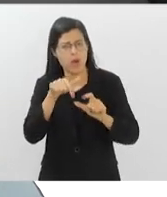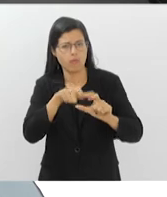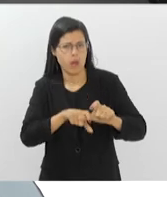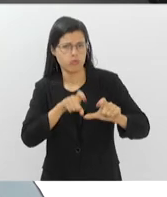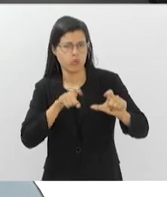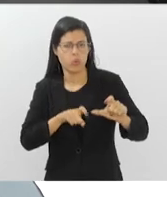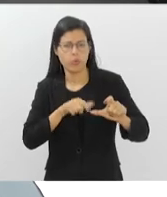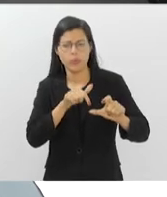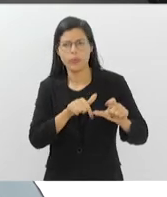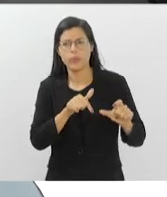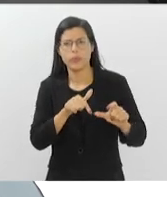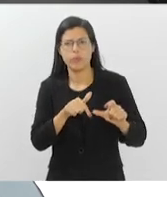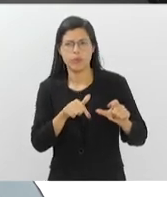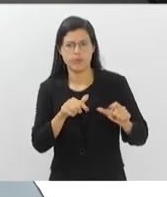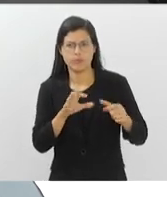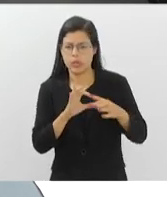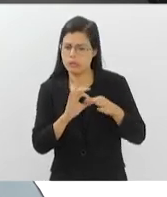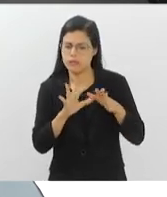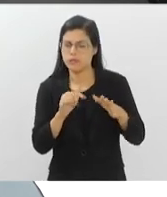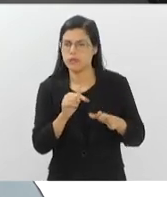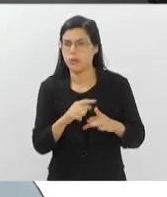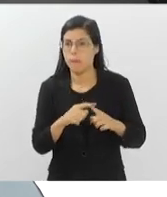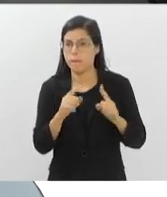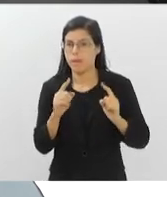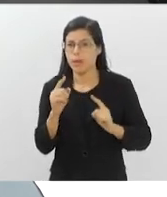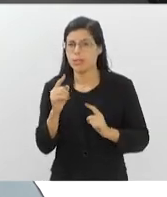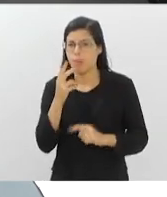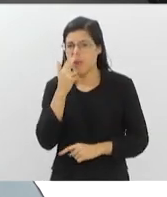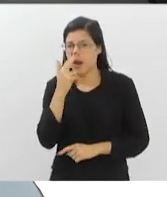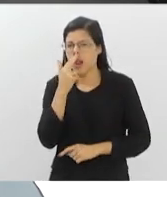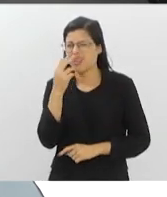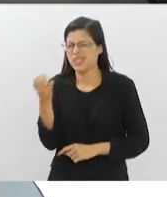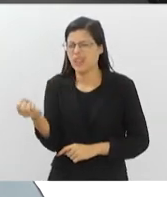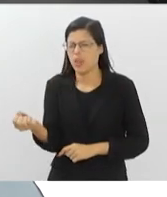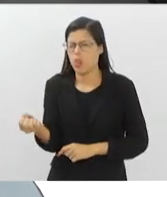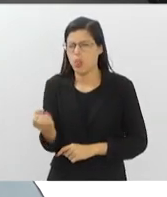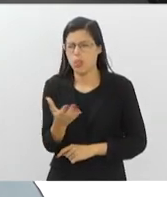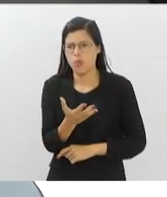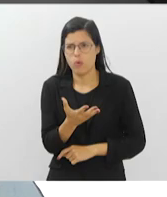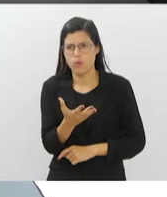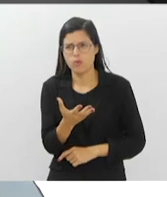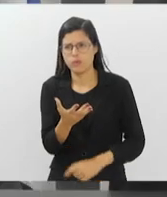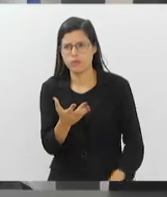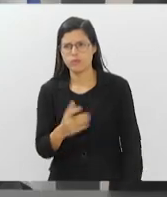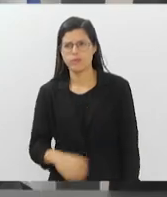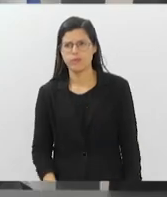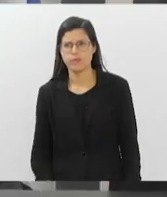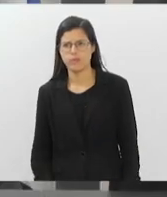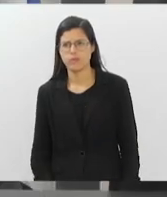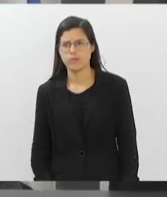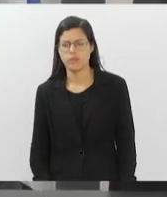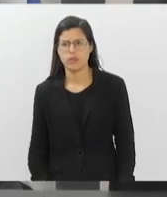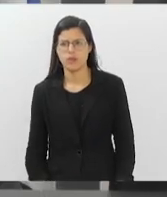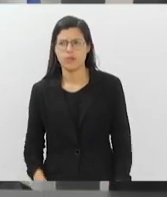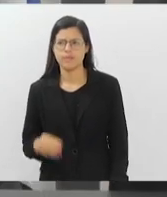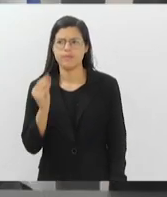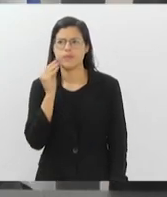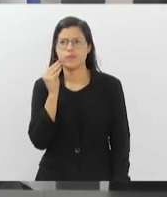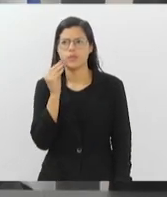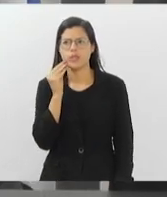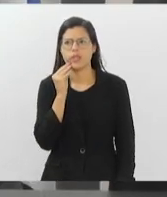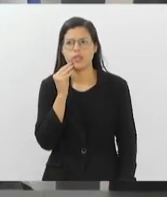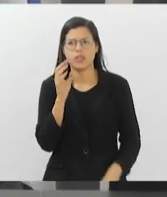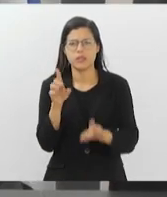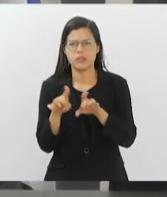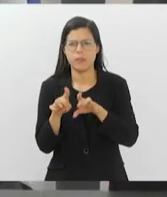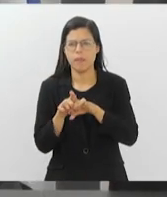não teria força. Mas é um aspecto, para mim, é uma certa novidade. Entendeu? Se eu não me engano, eu vou tentar buscar e mandar para